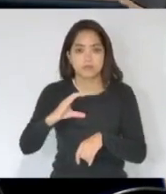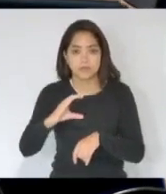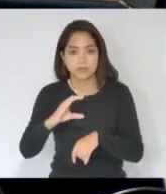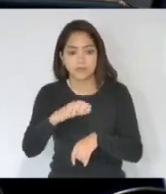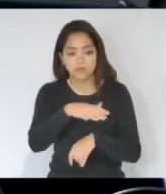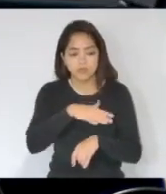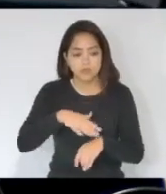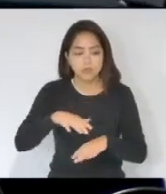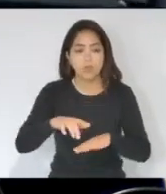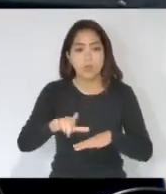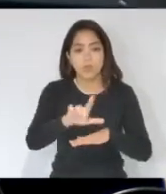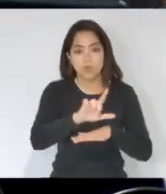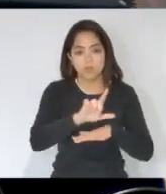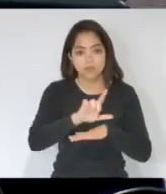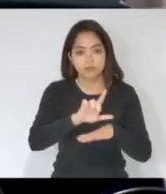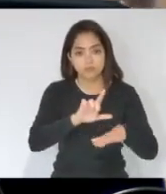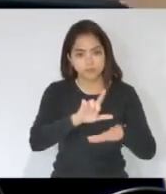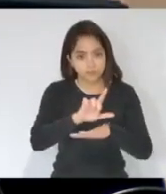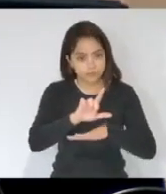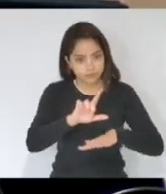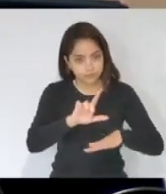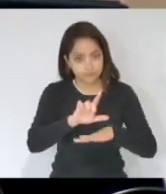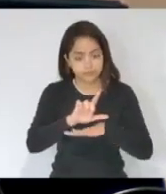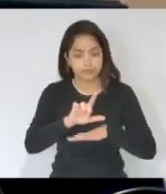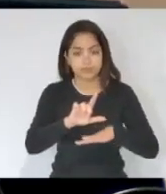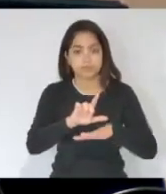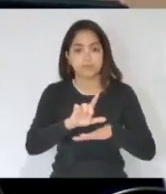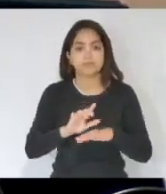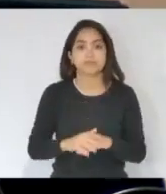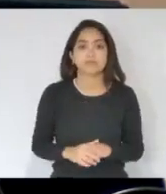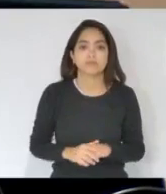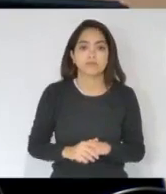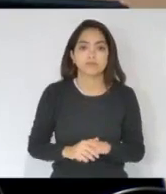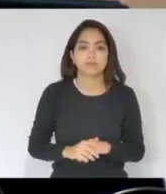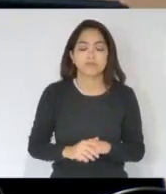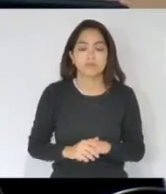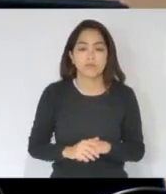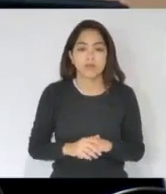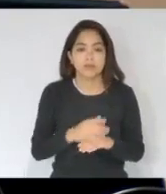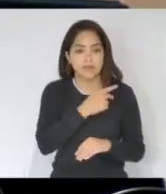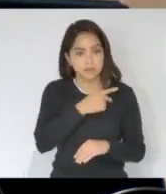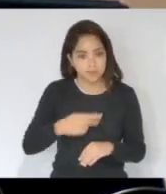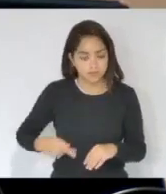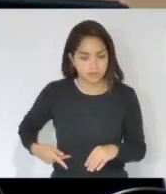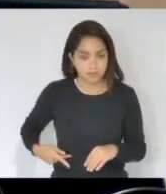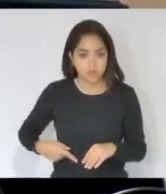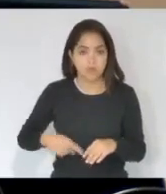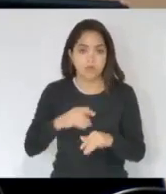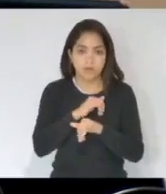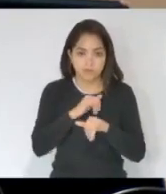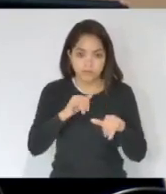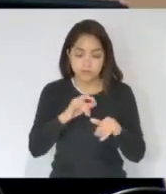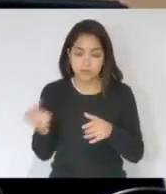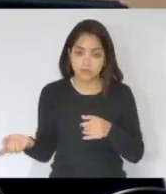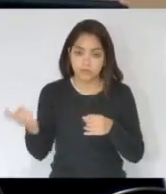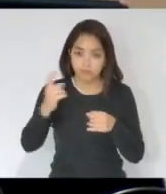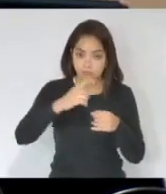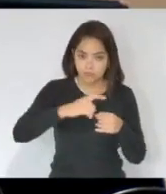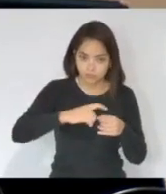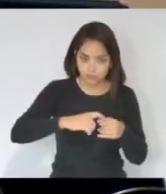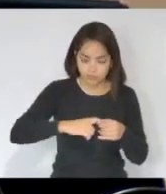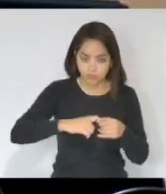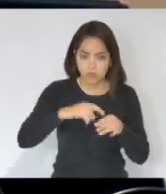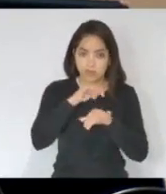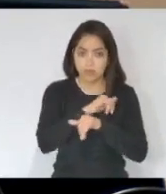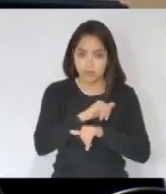contexto logístico nacional. Ato contínuo, o senhor presidente reabriu a sessão e comunicou